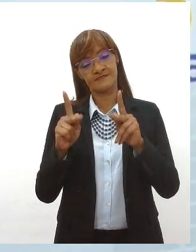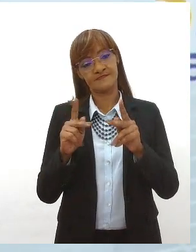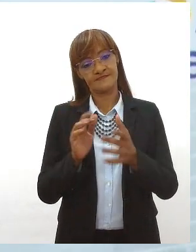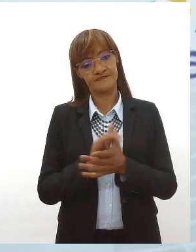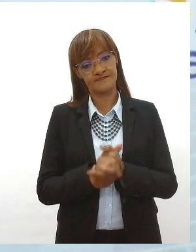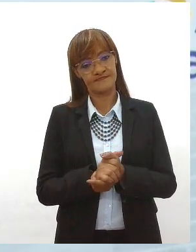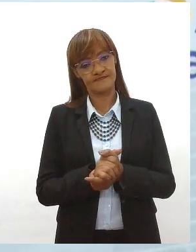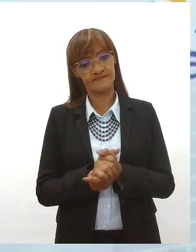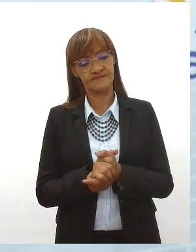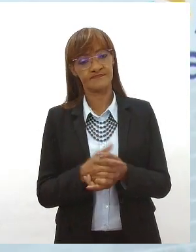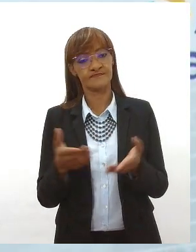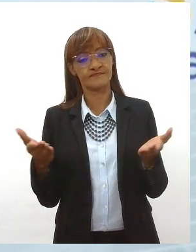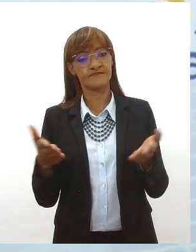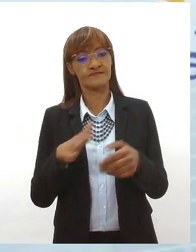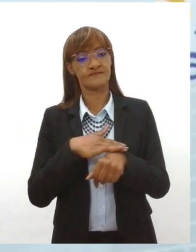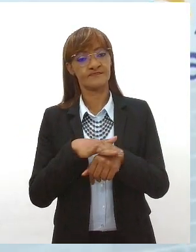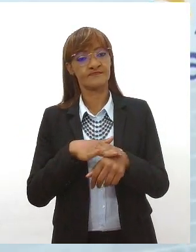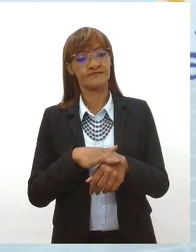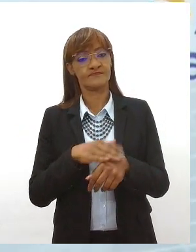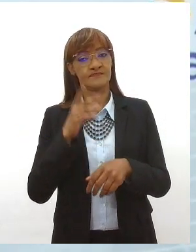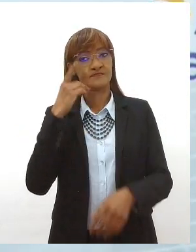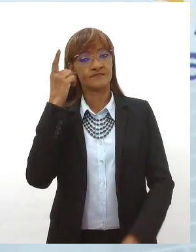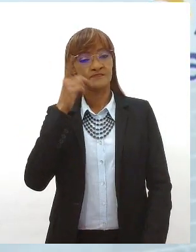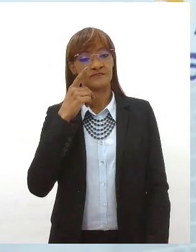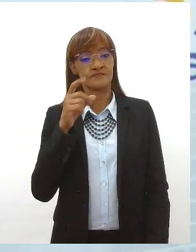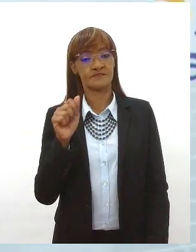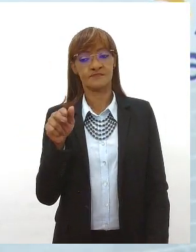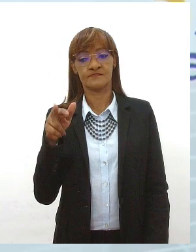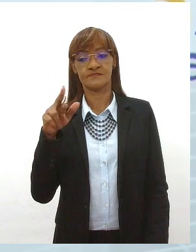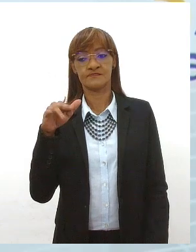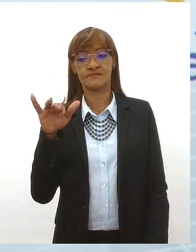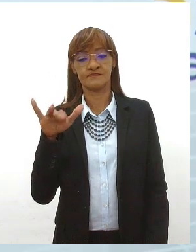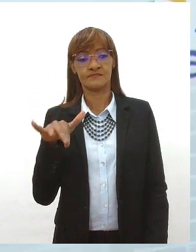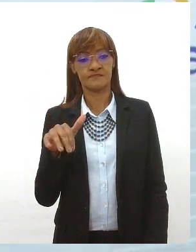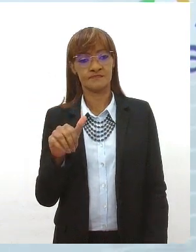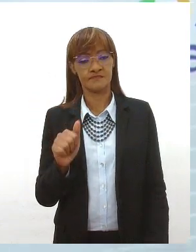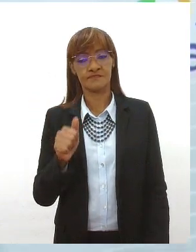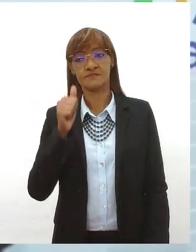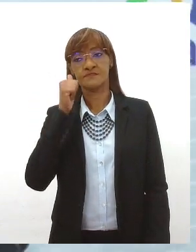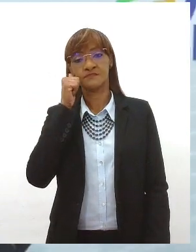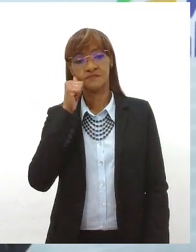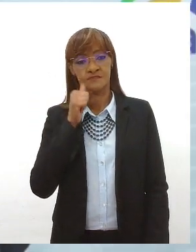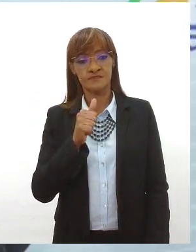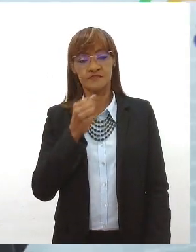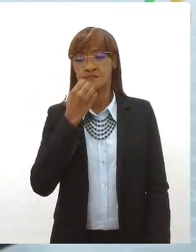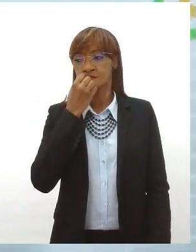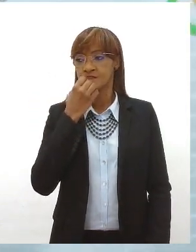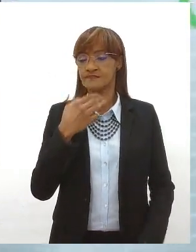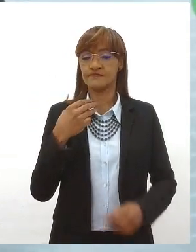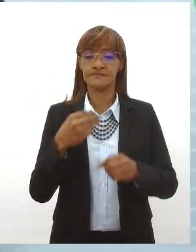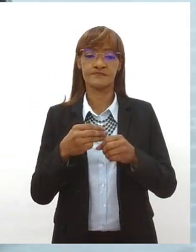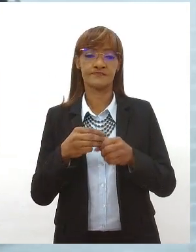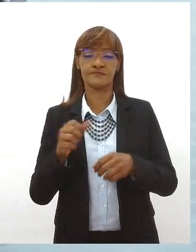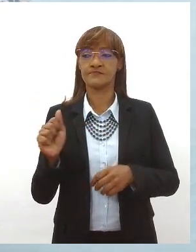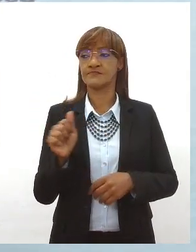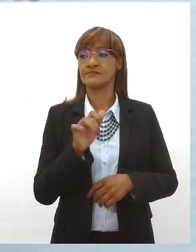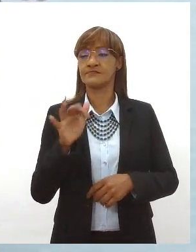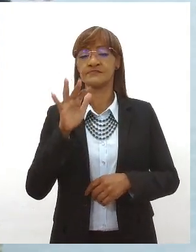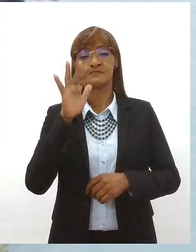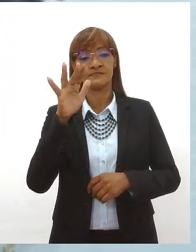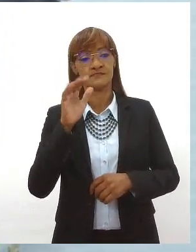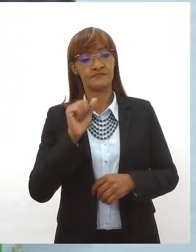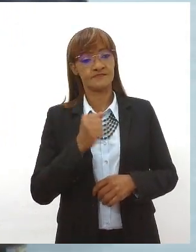Áurea Ribeiro. A deputada Áurea Ribeiro, esta mulher atuante, vem da cidade de Lagarto, das cidades vizinhas, e está aqui hoje para conversar com a